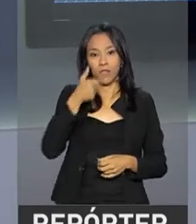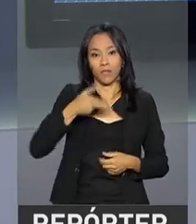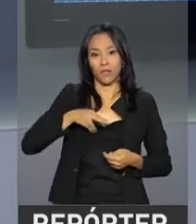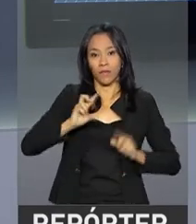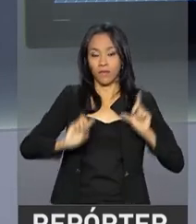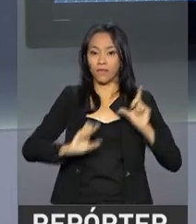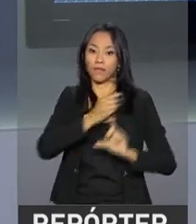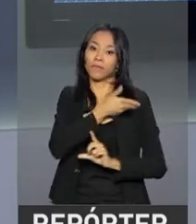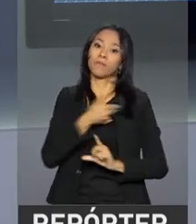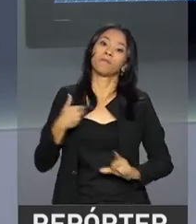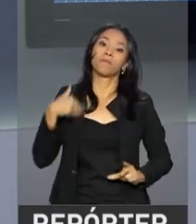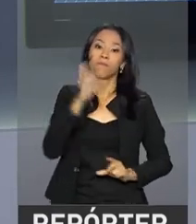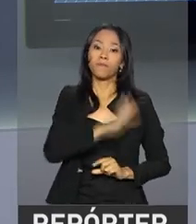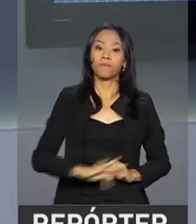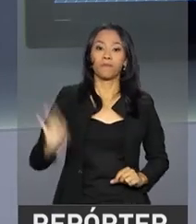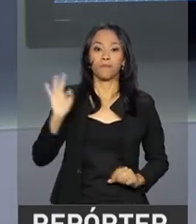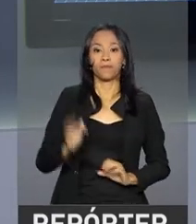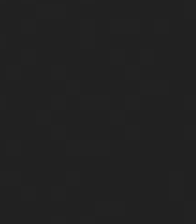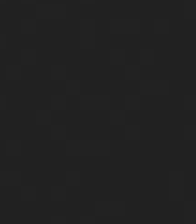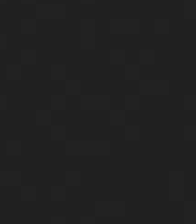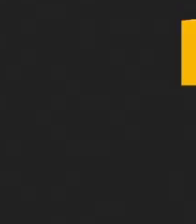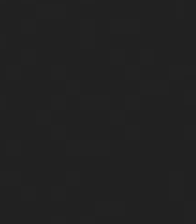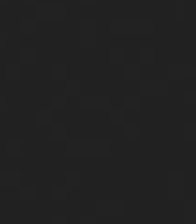nbr a tv do governo federal